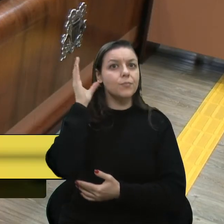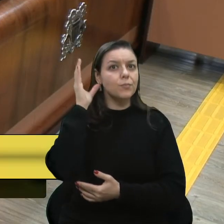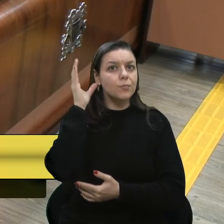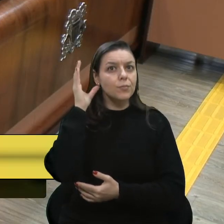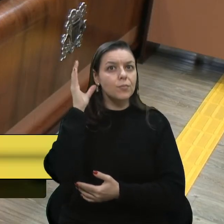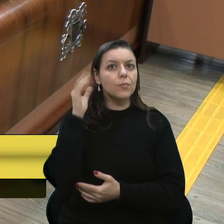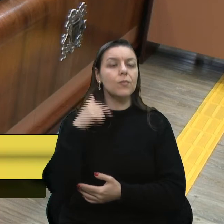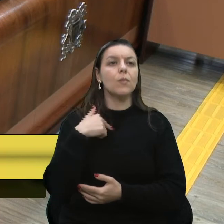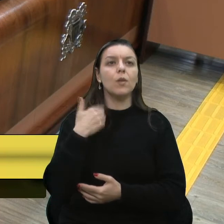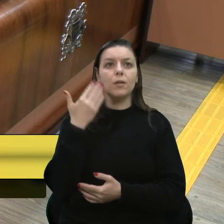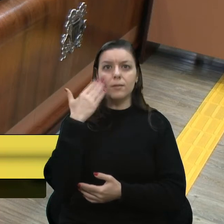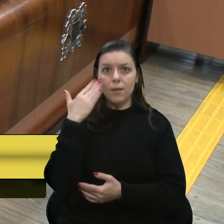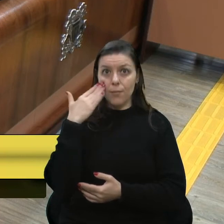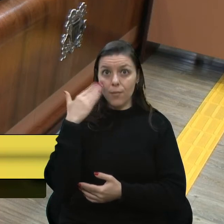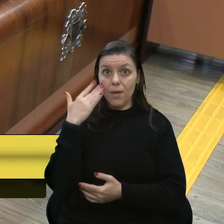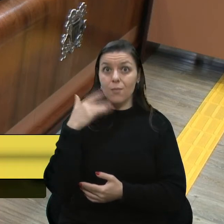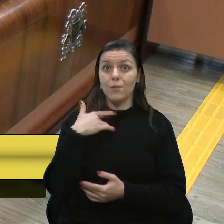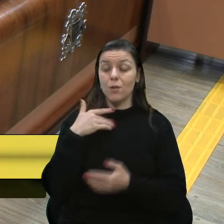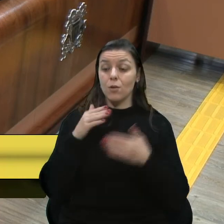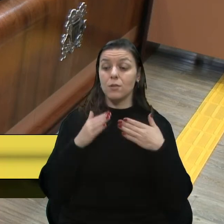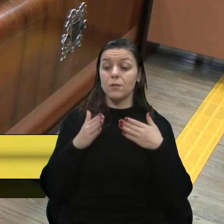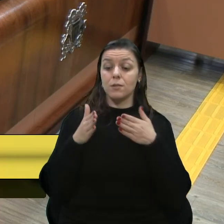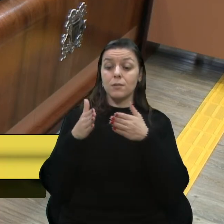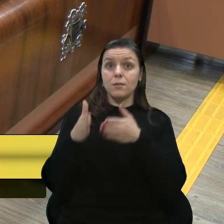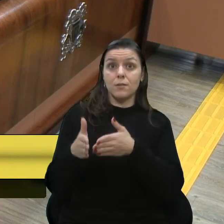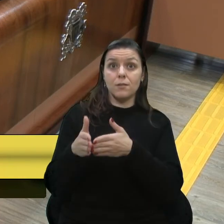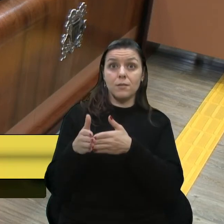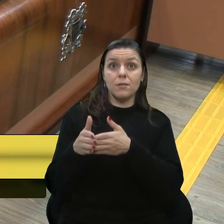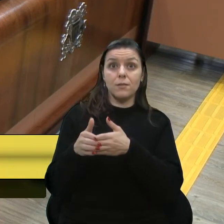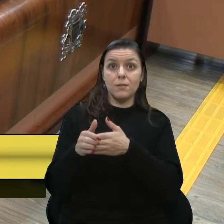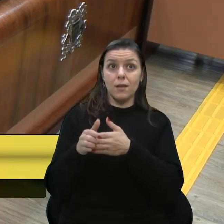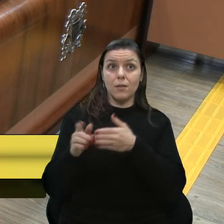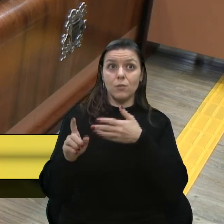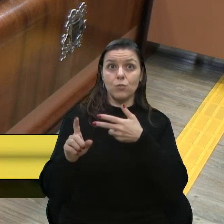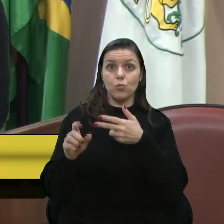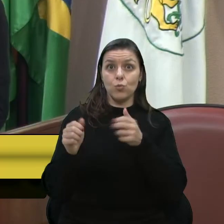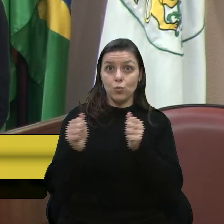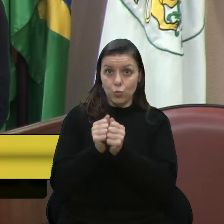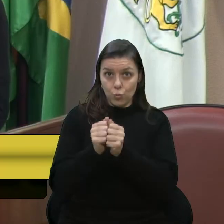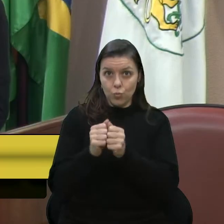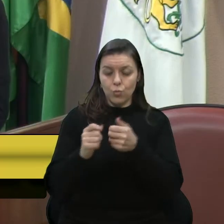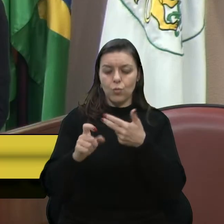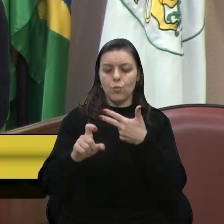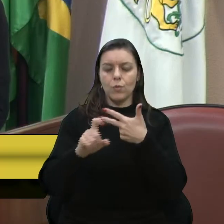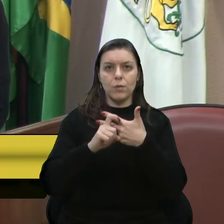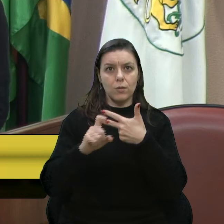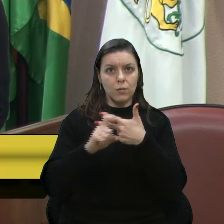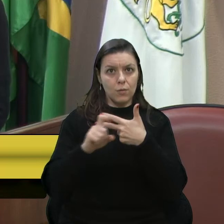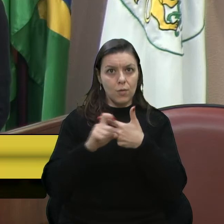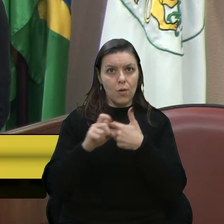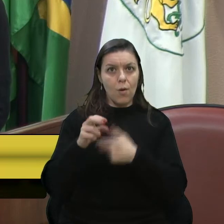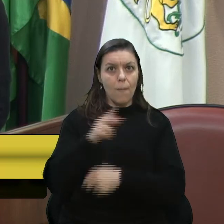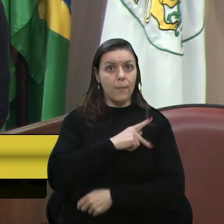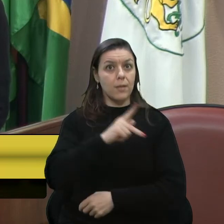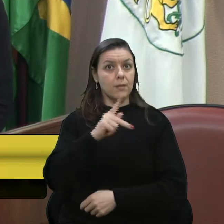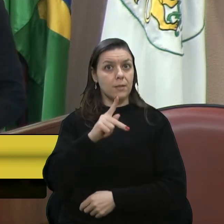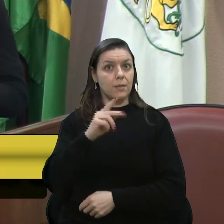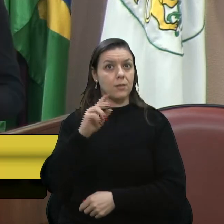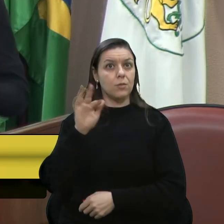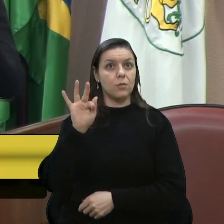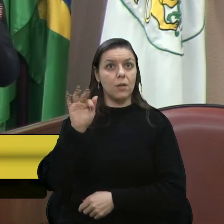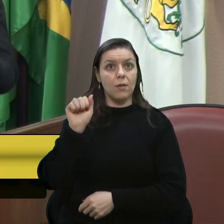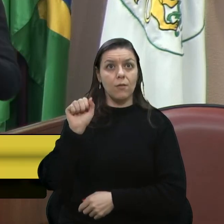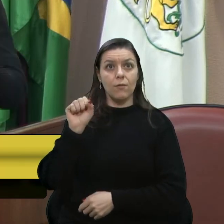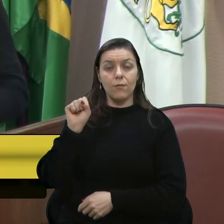que nesta caminhada estamos junto com o Executivo, sabemos da força que a presidente da FAS coloca nesta pauta.